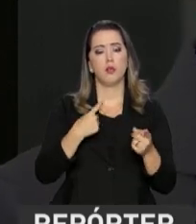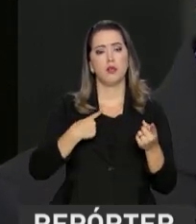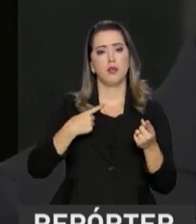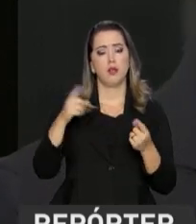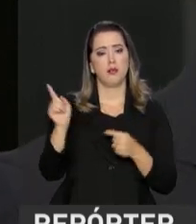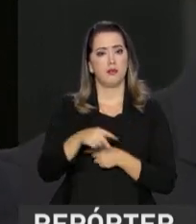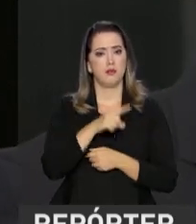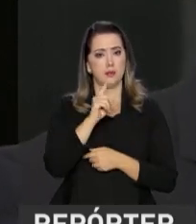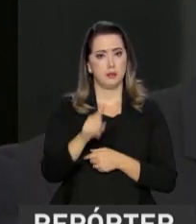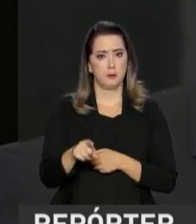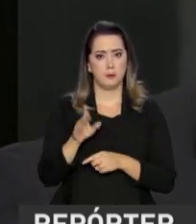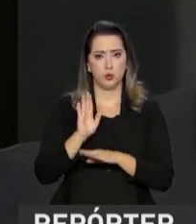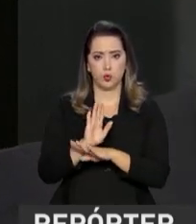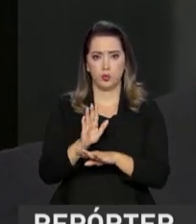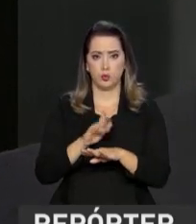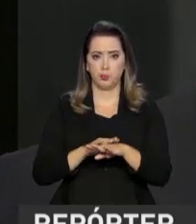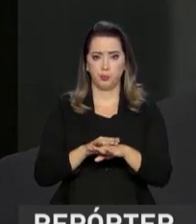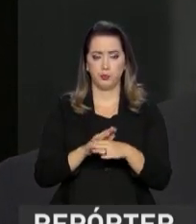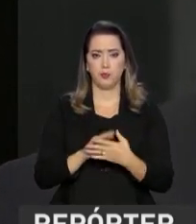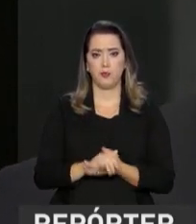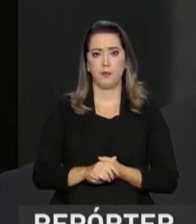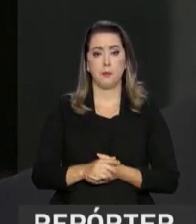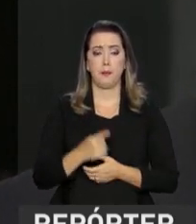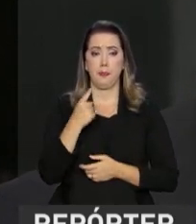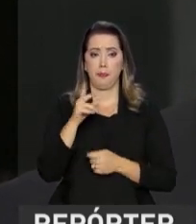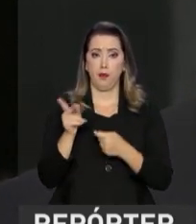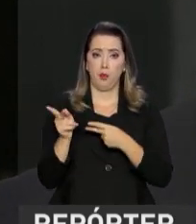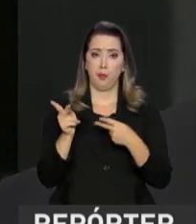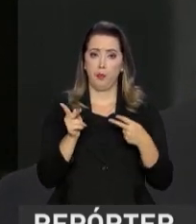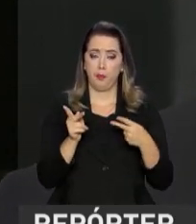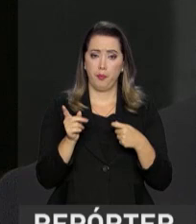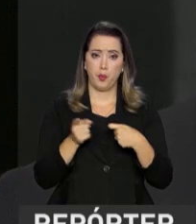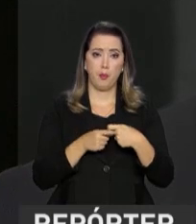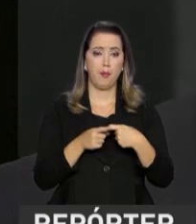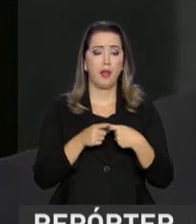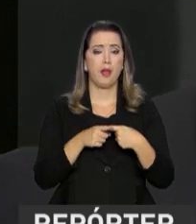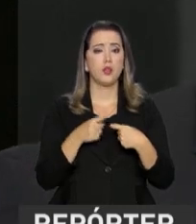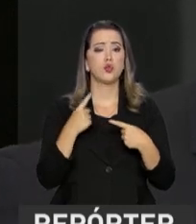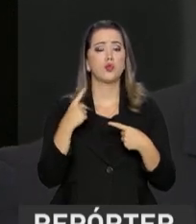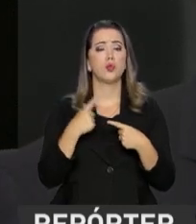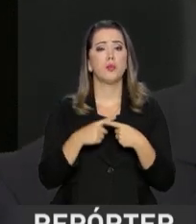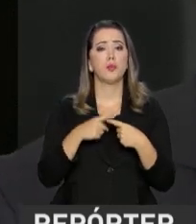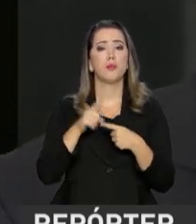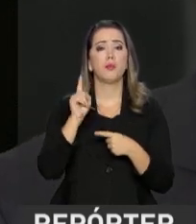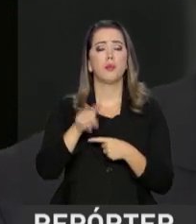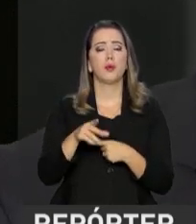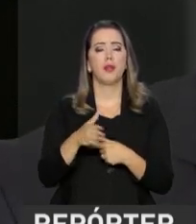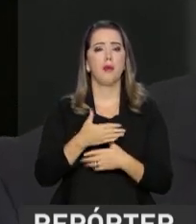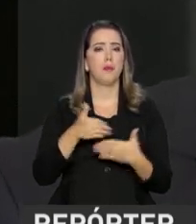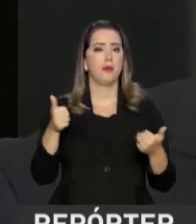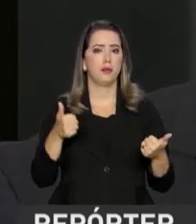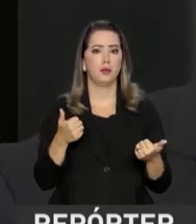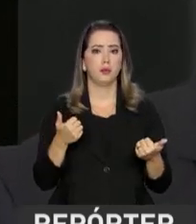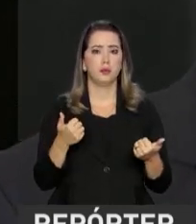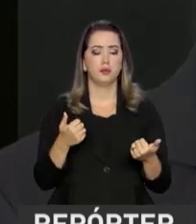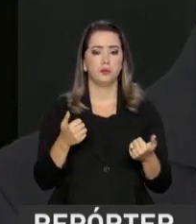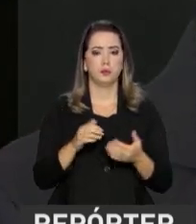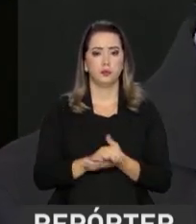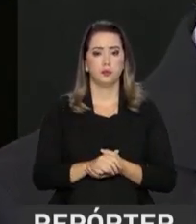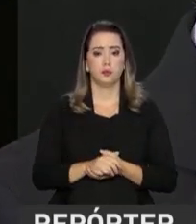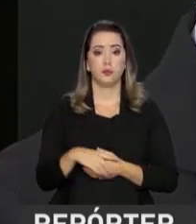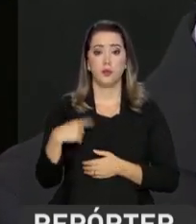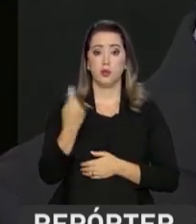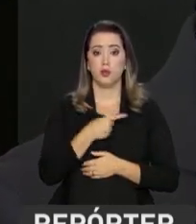cancelado para o médico perito só pra finalizar o quais as vantagens de aderir a este programa a vantagem principal é uma flexibilização